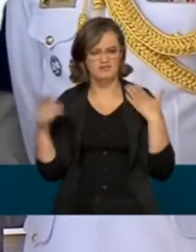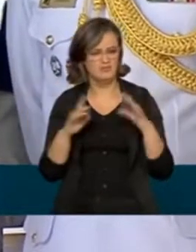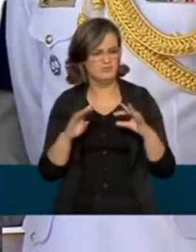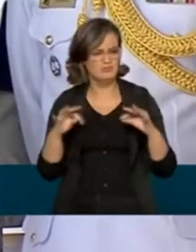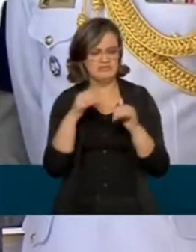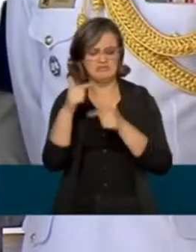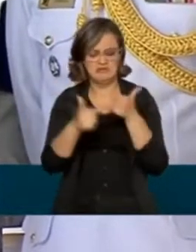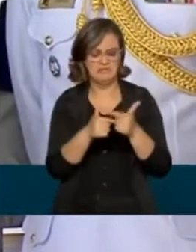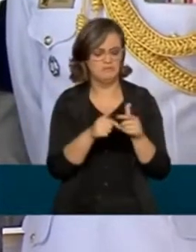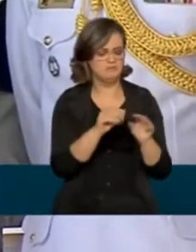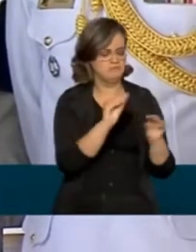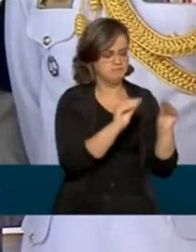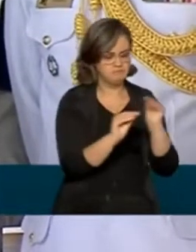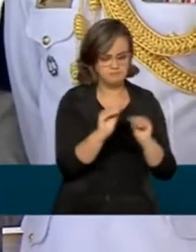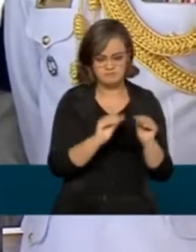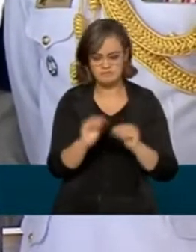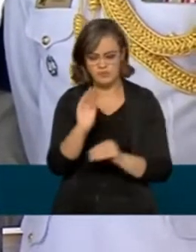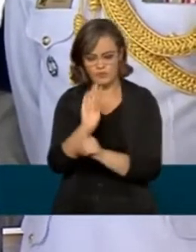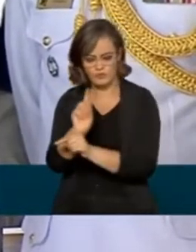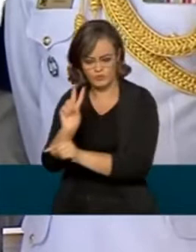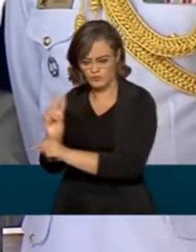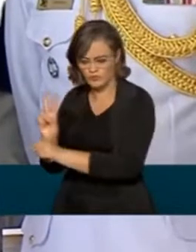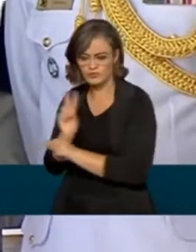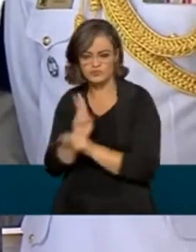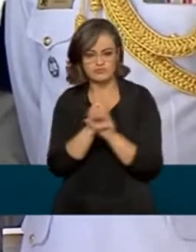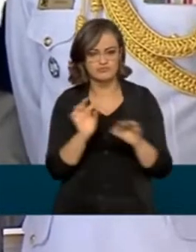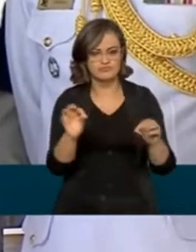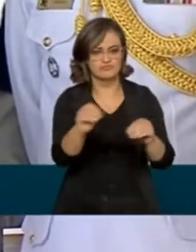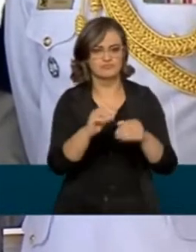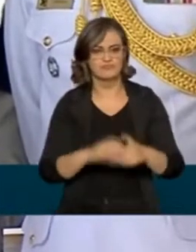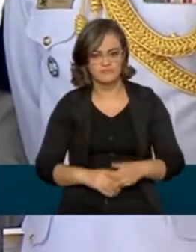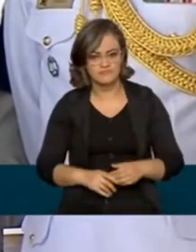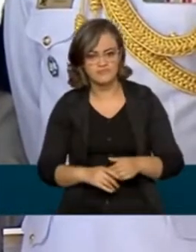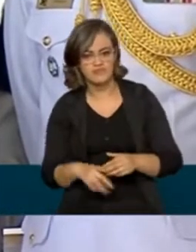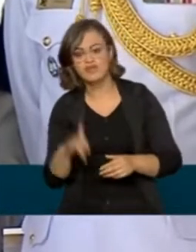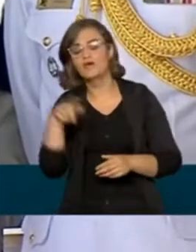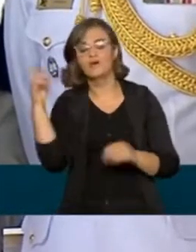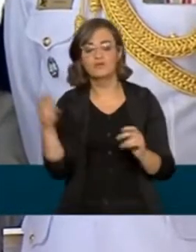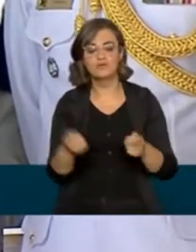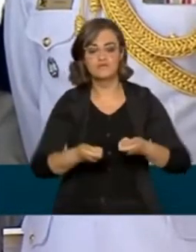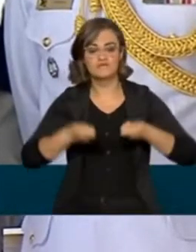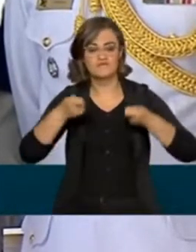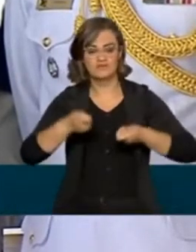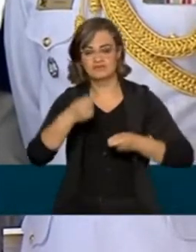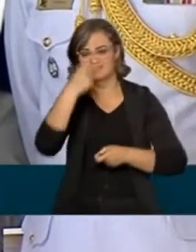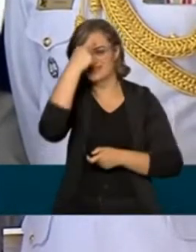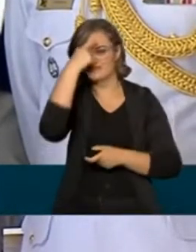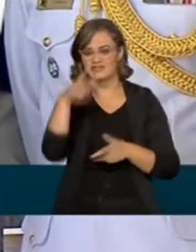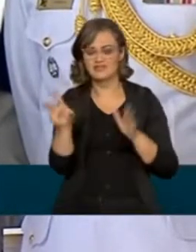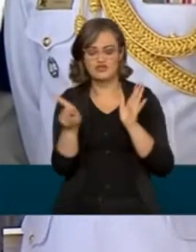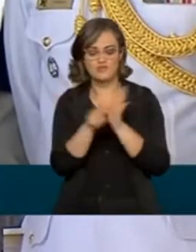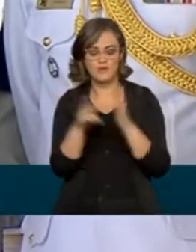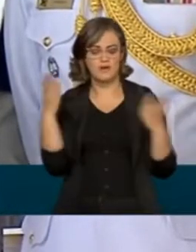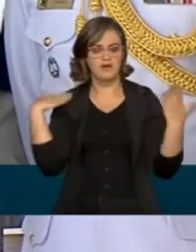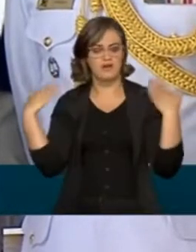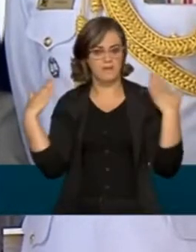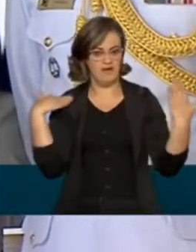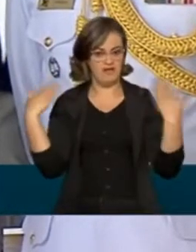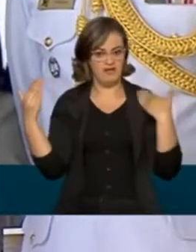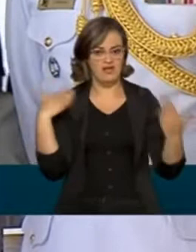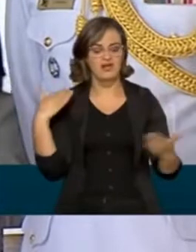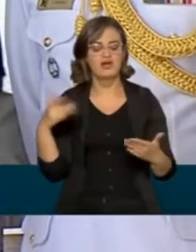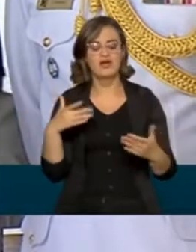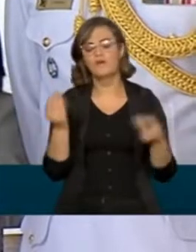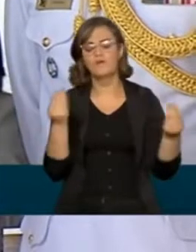que deu relevo à sua condução está relacionado ao fortalecimento da mentalidade marítima, por intermédio